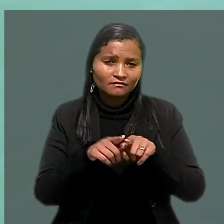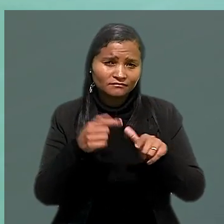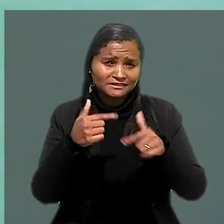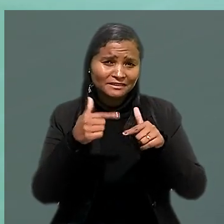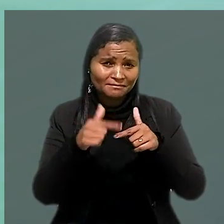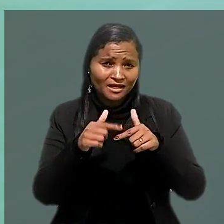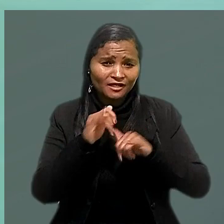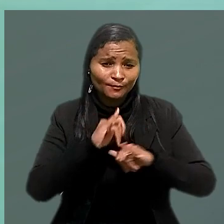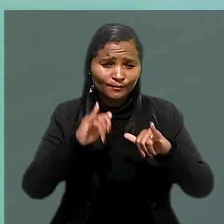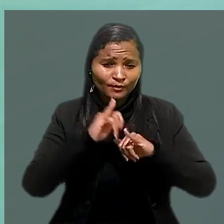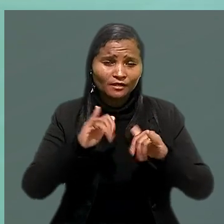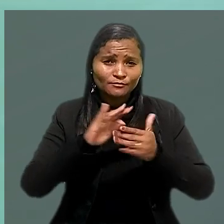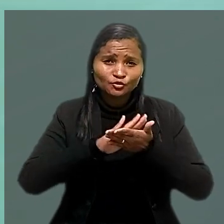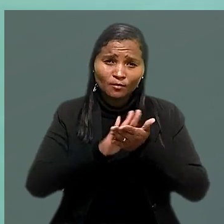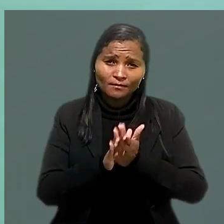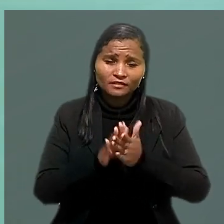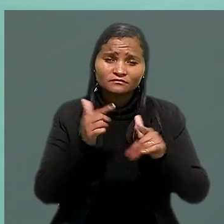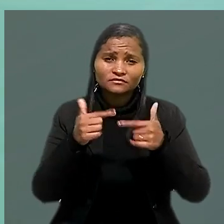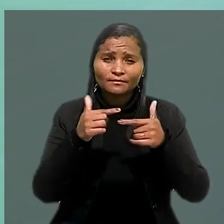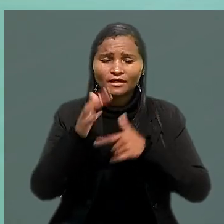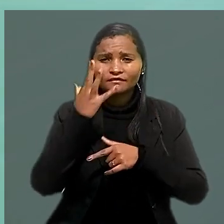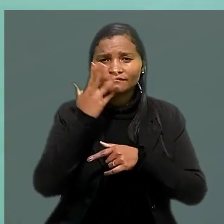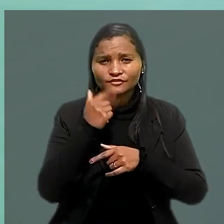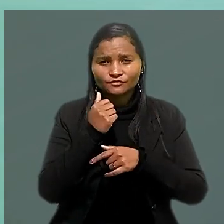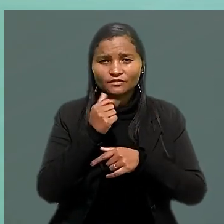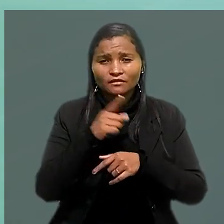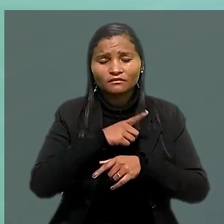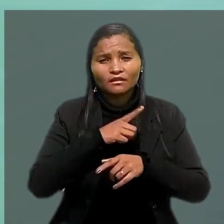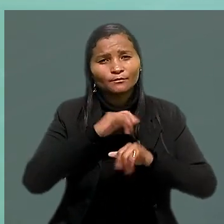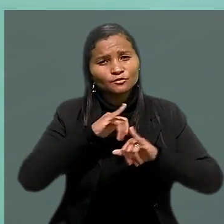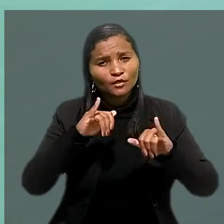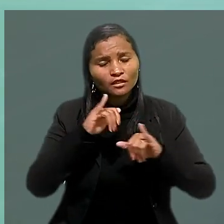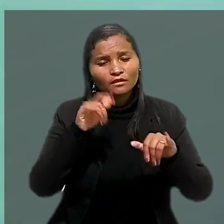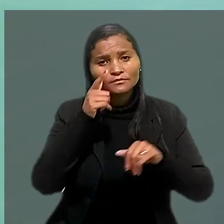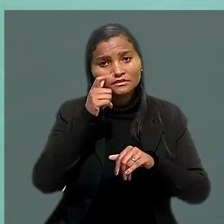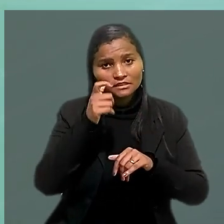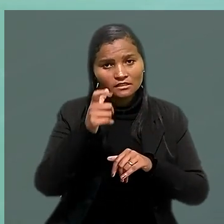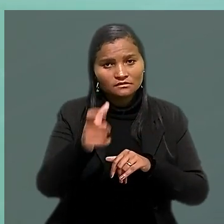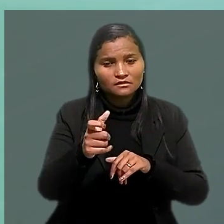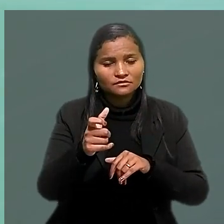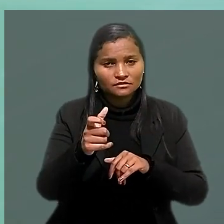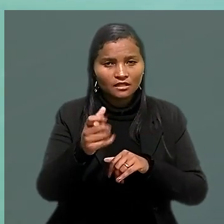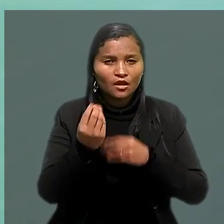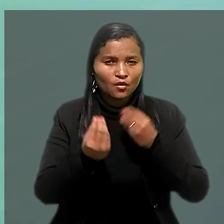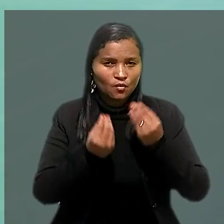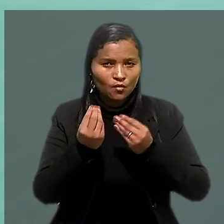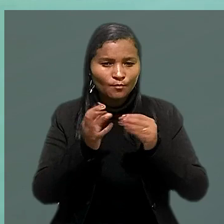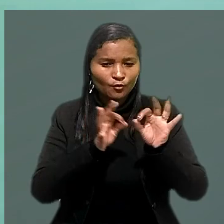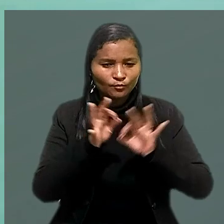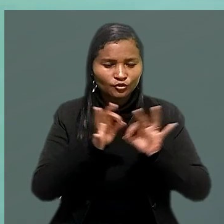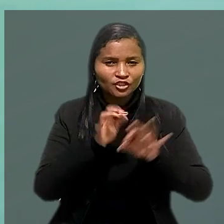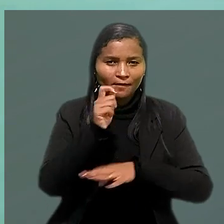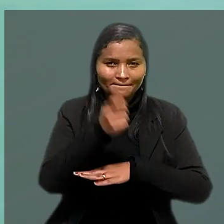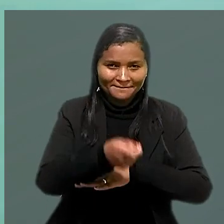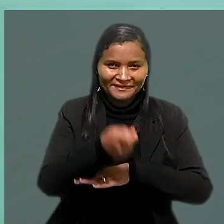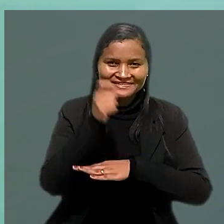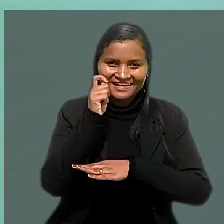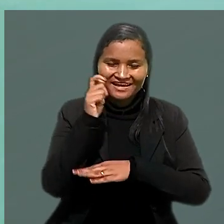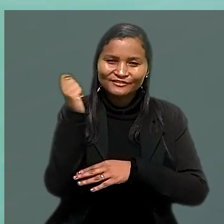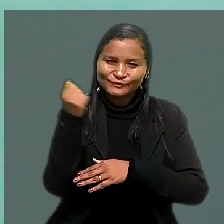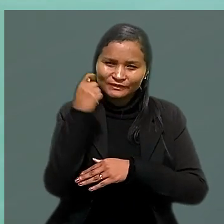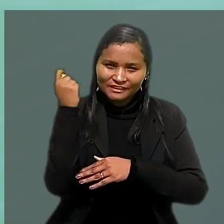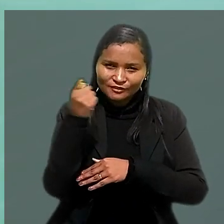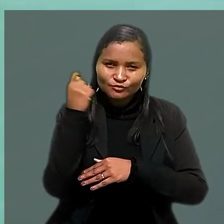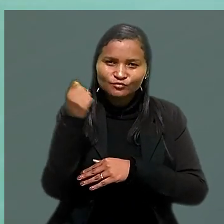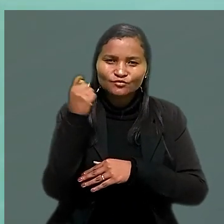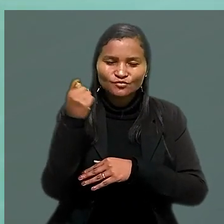atua efetivamente em programas de combate ao trabalho infantil. Temos programas muito interessantes, como o projeto